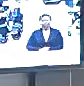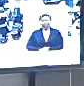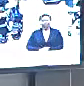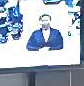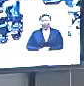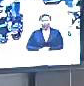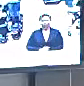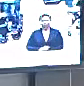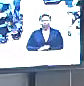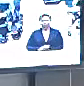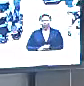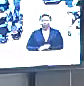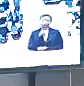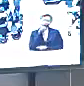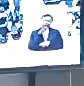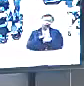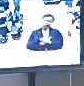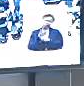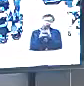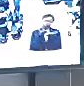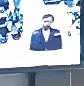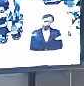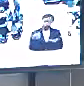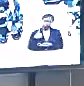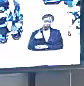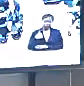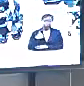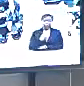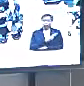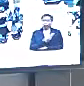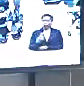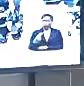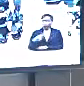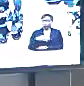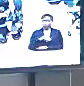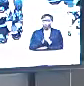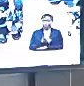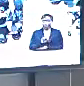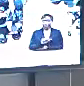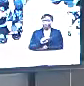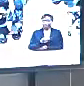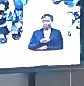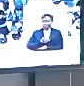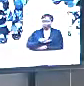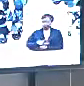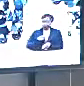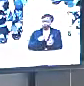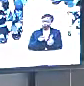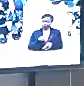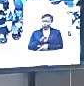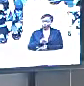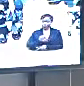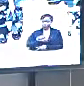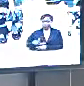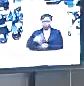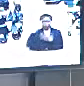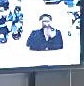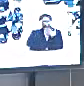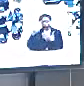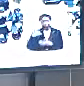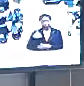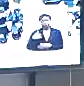militante bom boa noite a todos meu nome é Isabel conhecida como Bel eu quero agradecer sou de